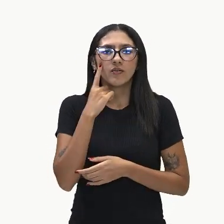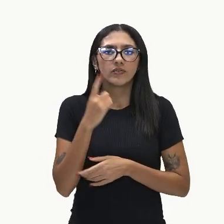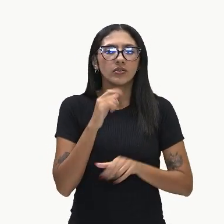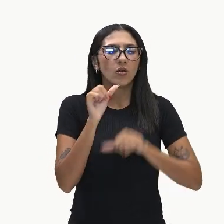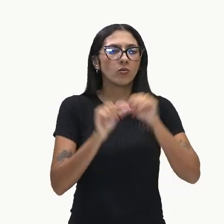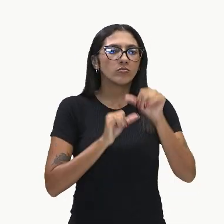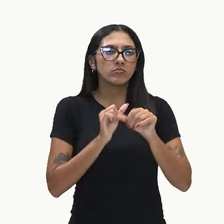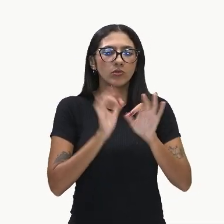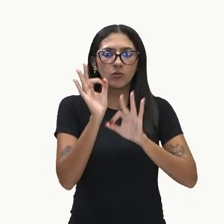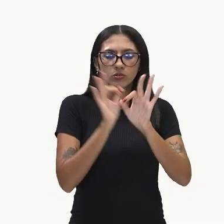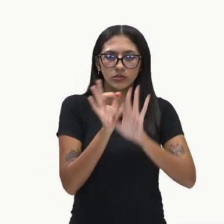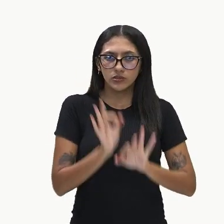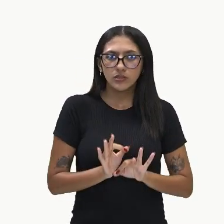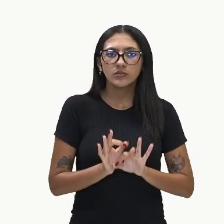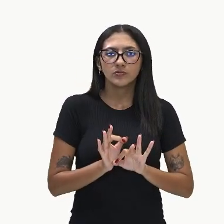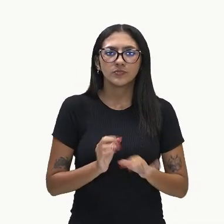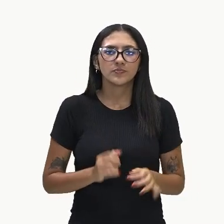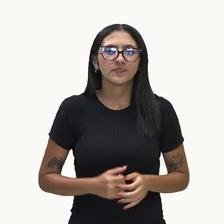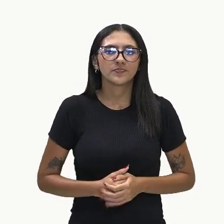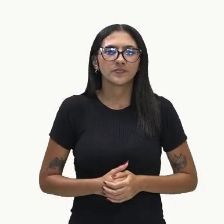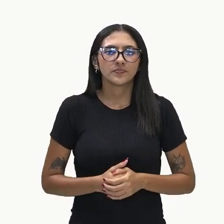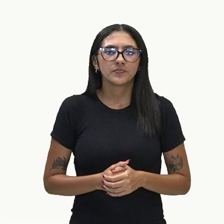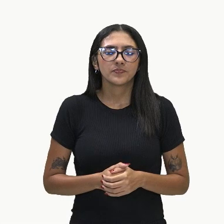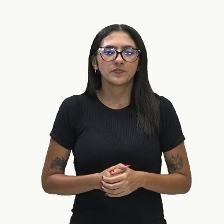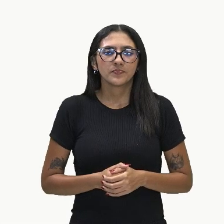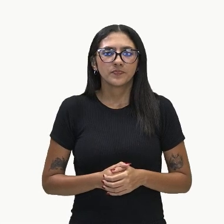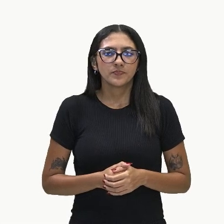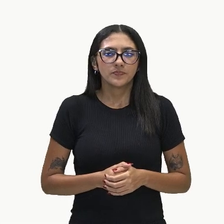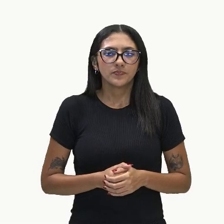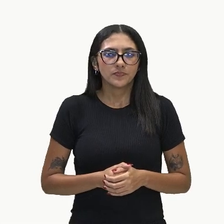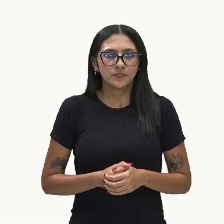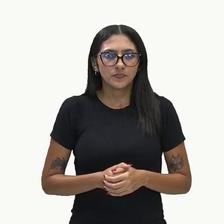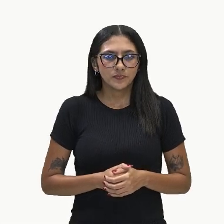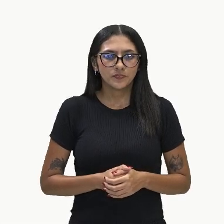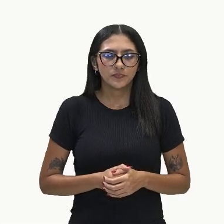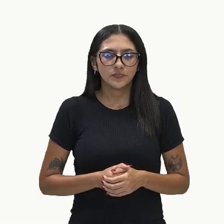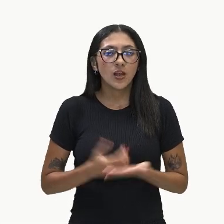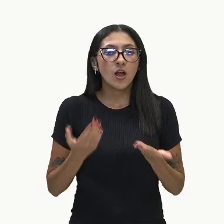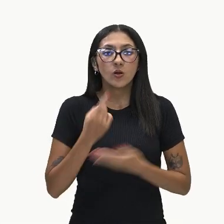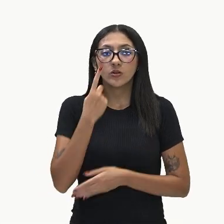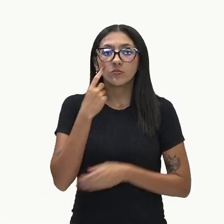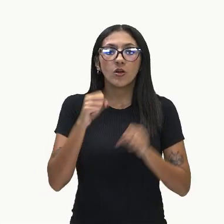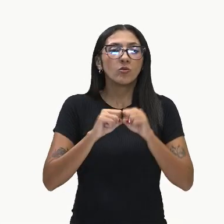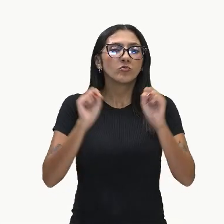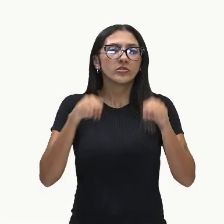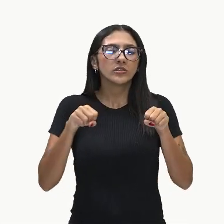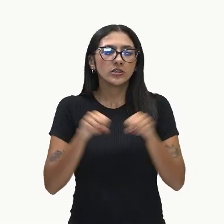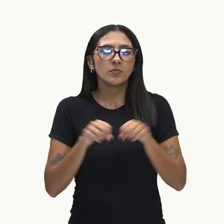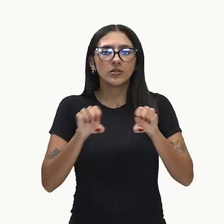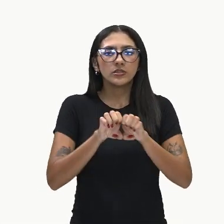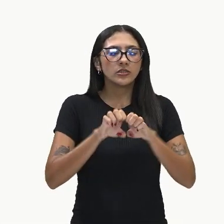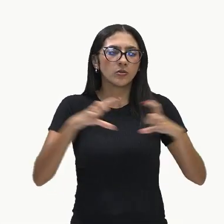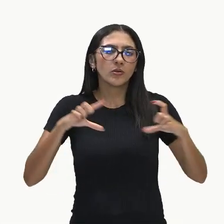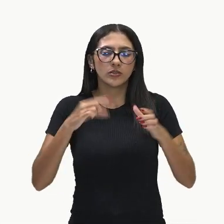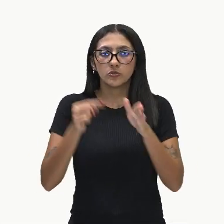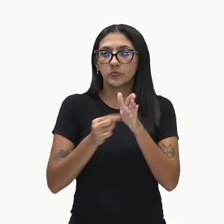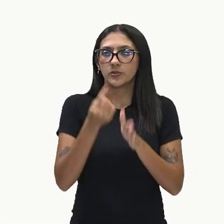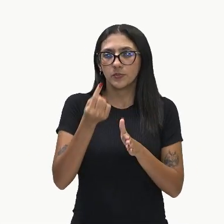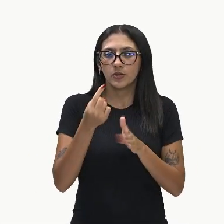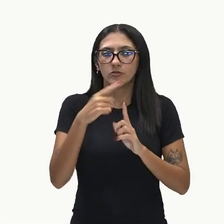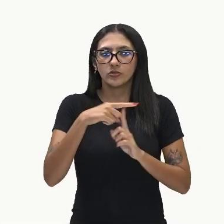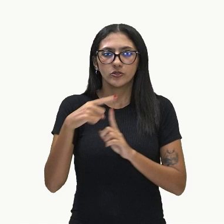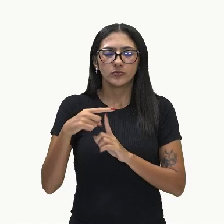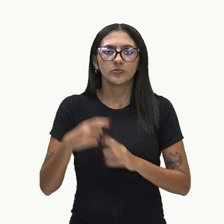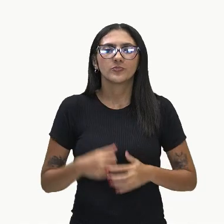operações inversas. Tudo bem? Vamos agora aqui ver, ó, o sistema de equação do primeiro